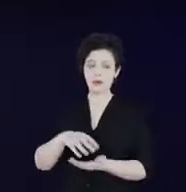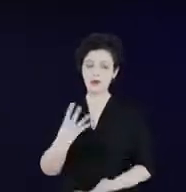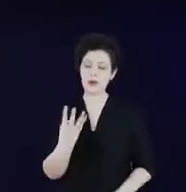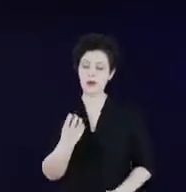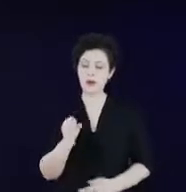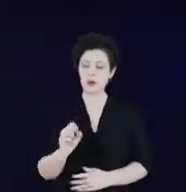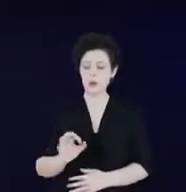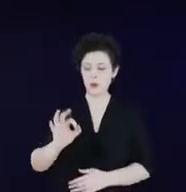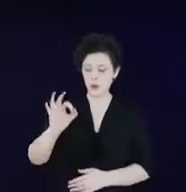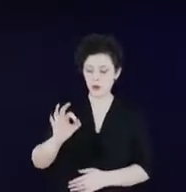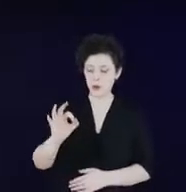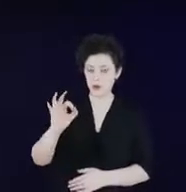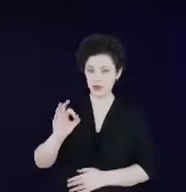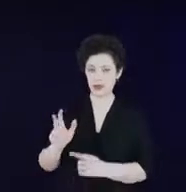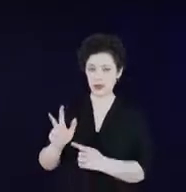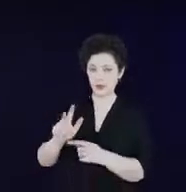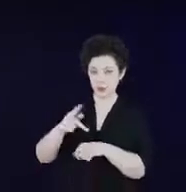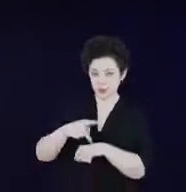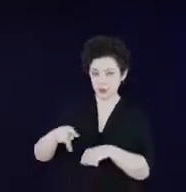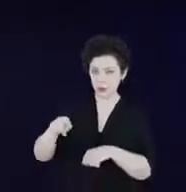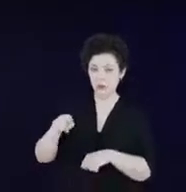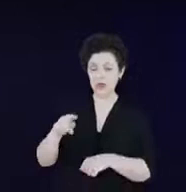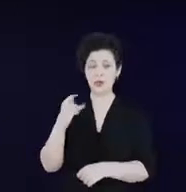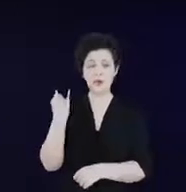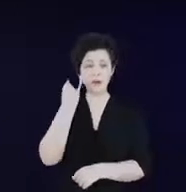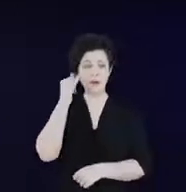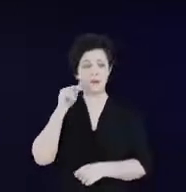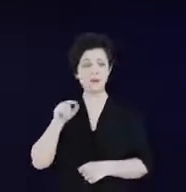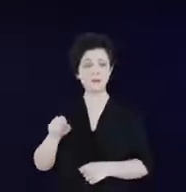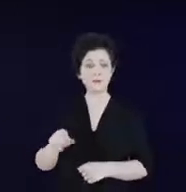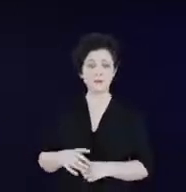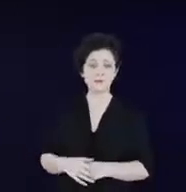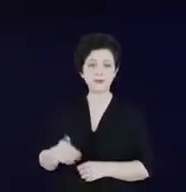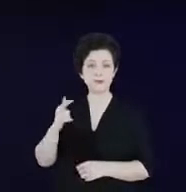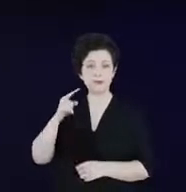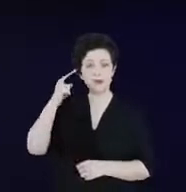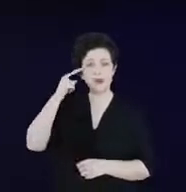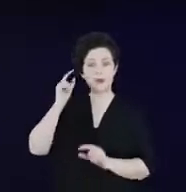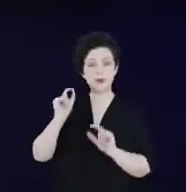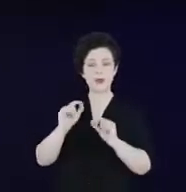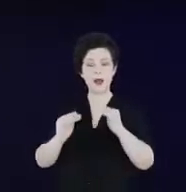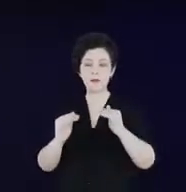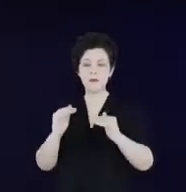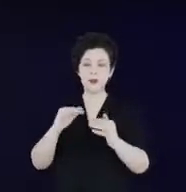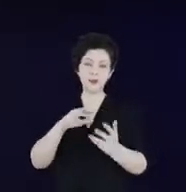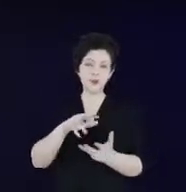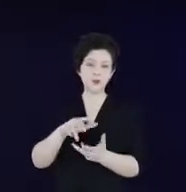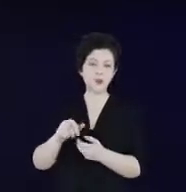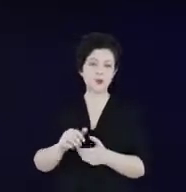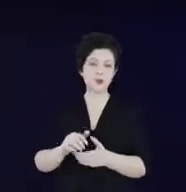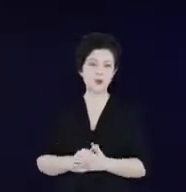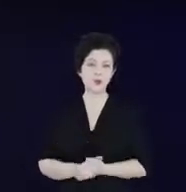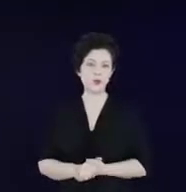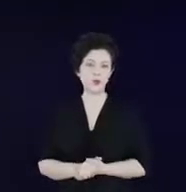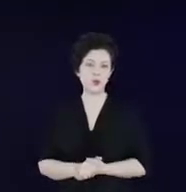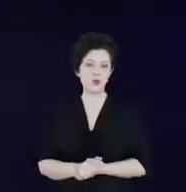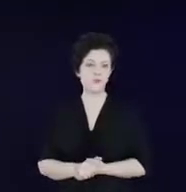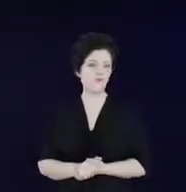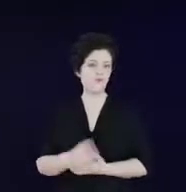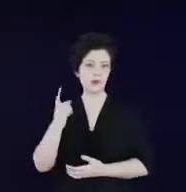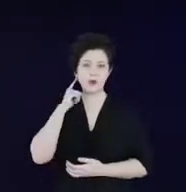de renovável, e isso é muito importante, vamos considerar que a média mundial, outros países, não tem mais do